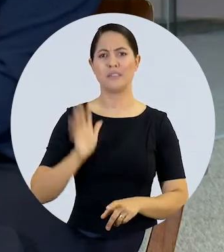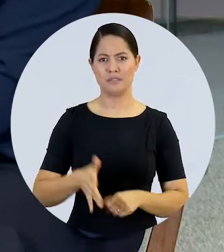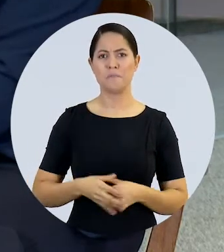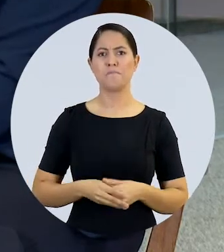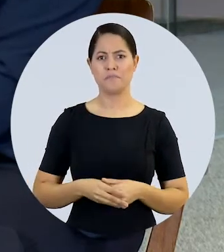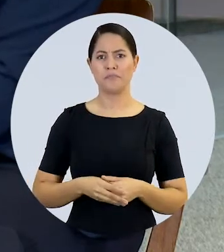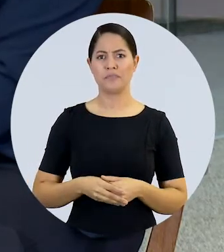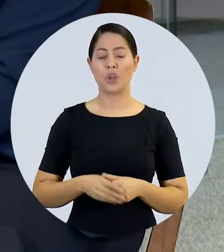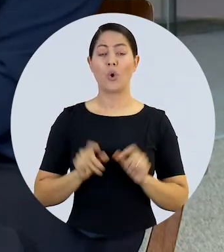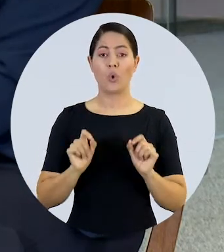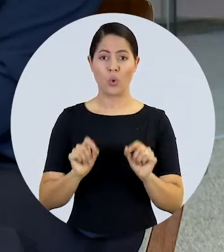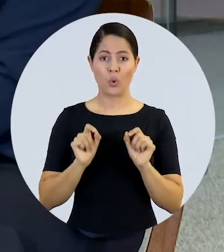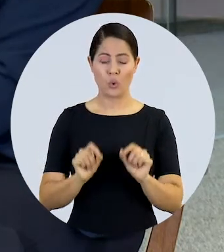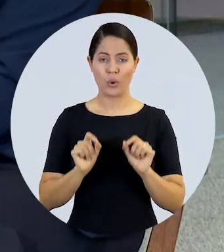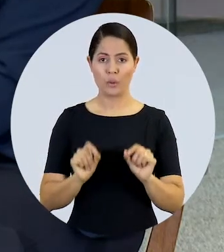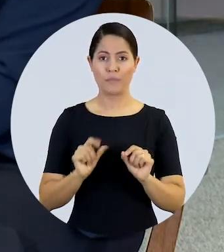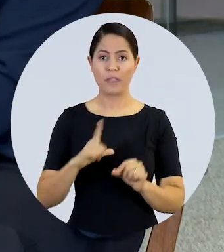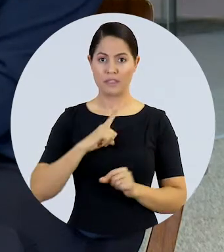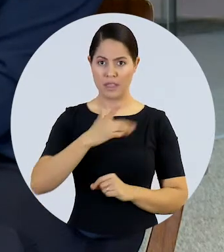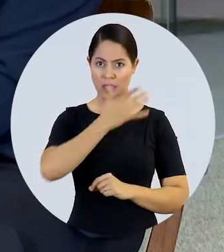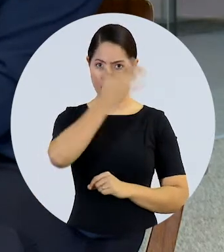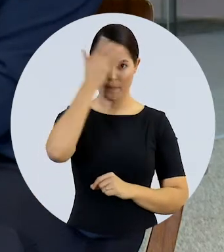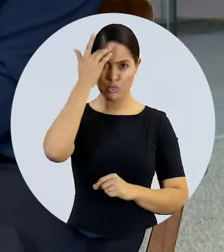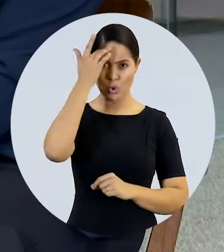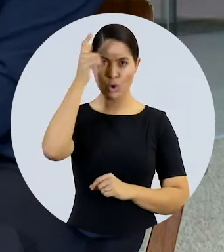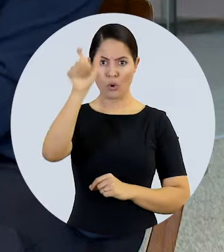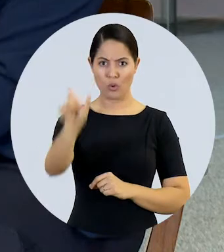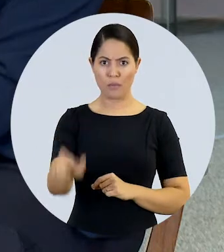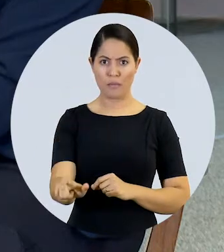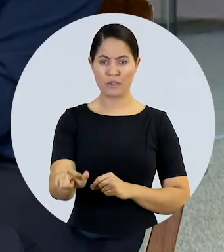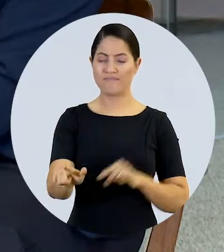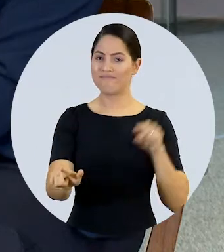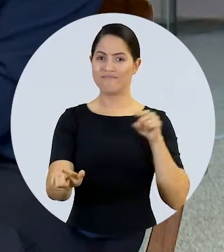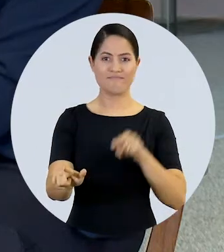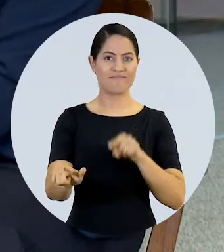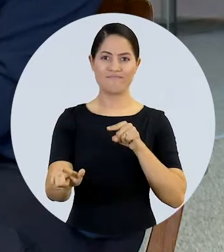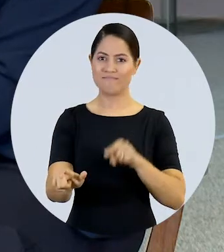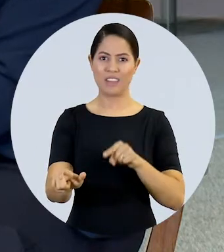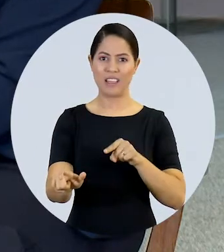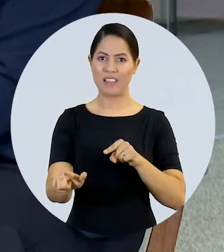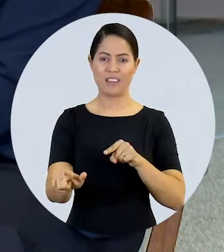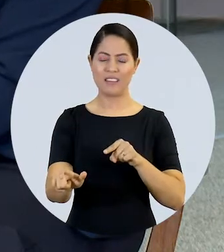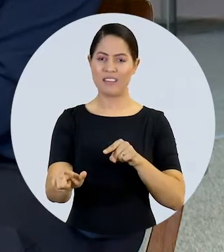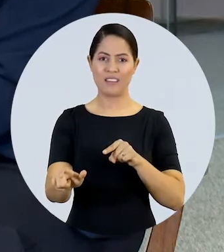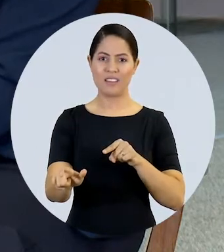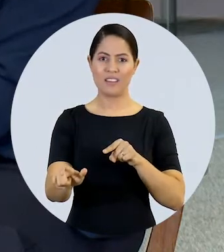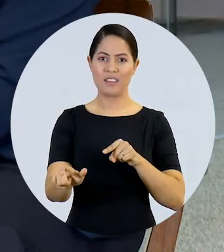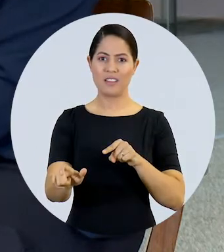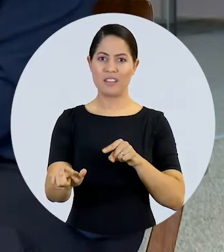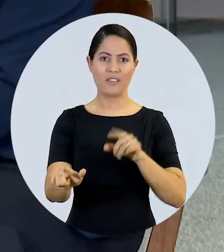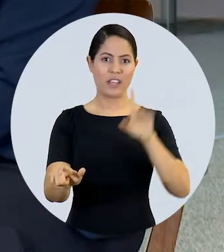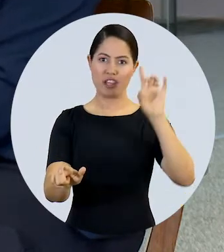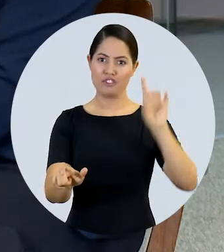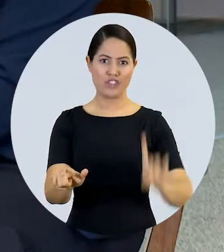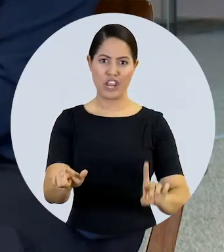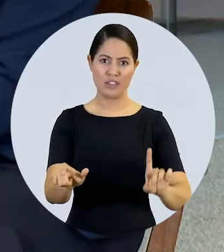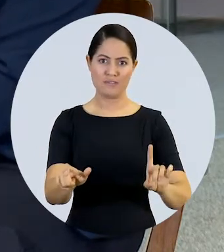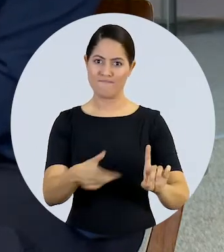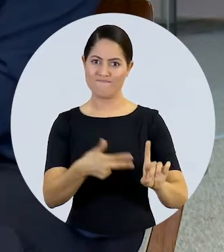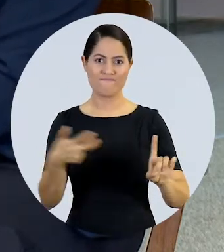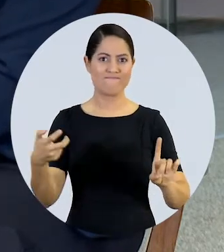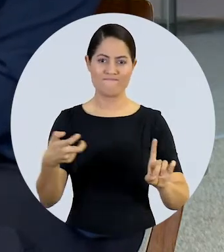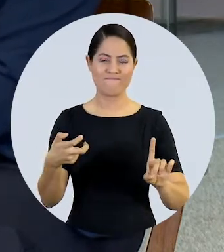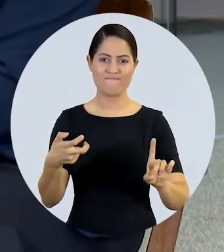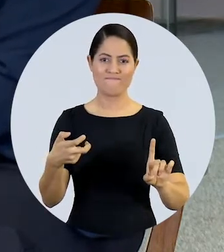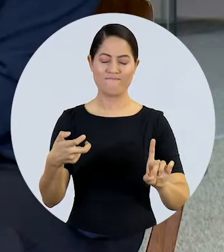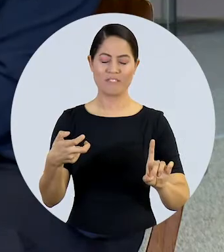Quer dizer, a pessoa, um ser humano, não vai se ver expoliado em seus direitos